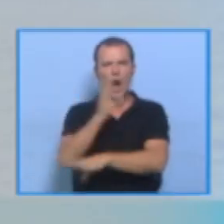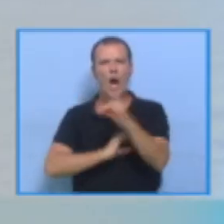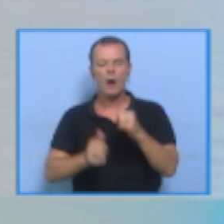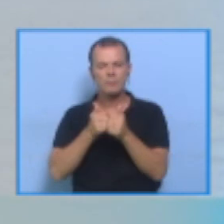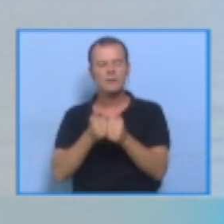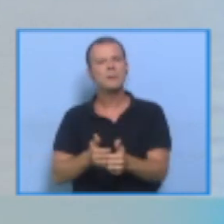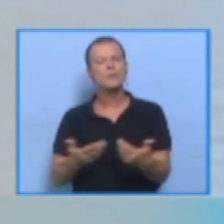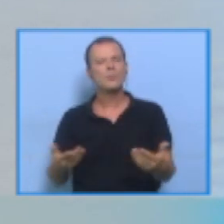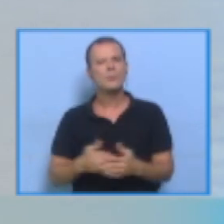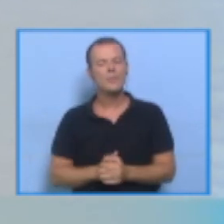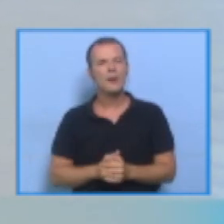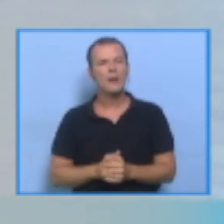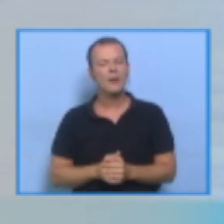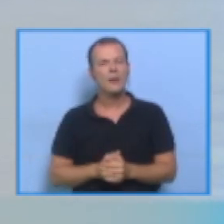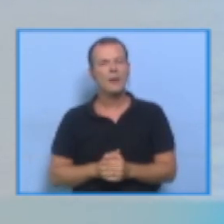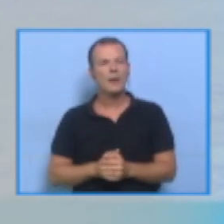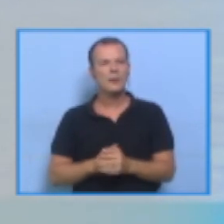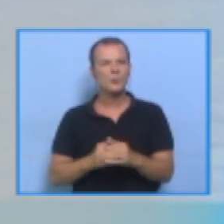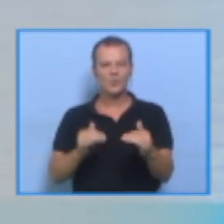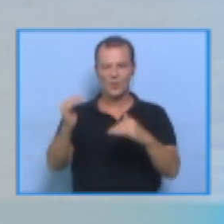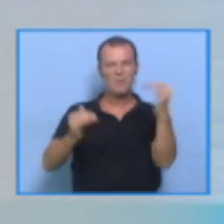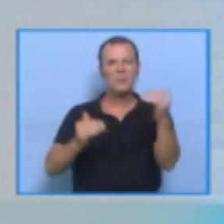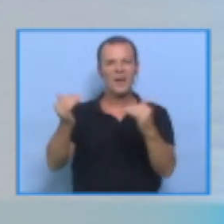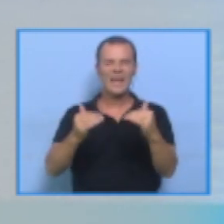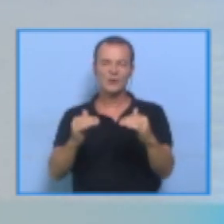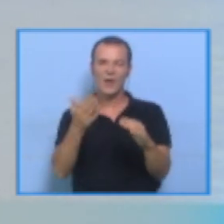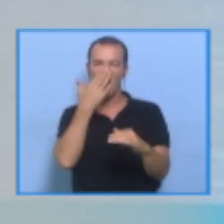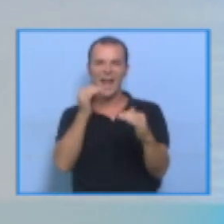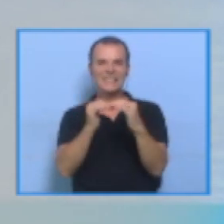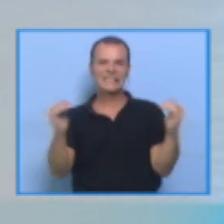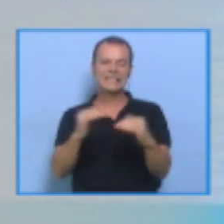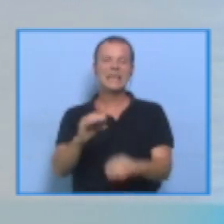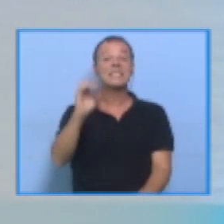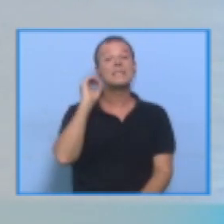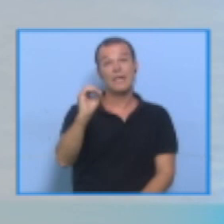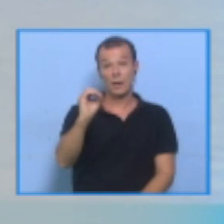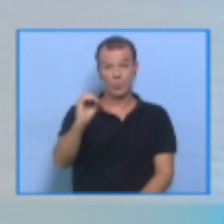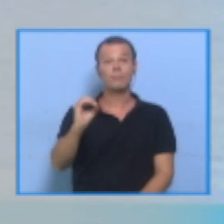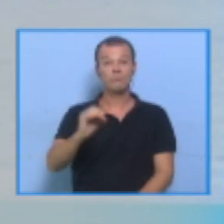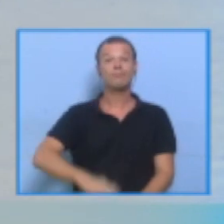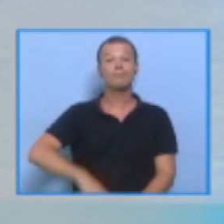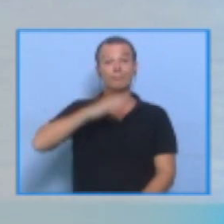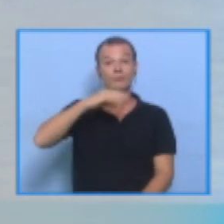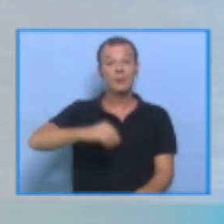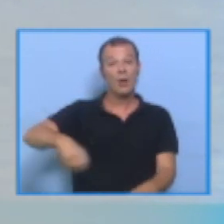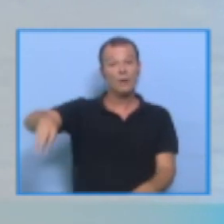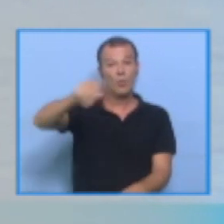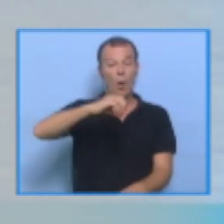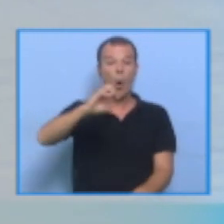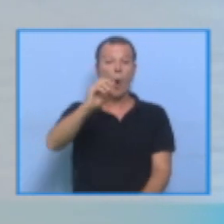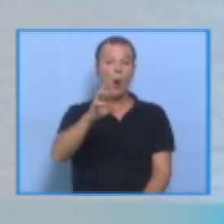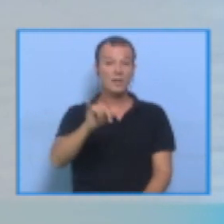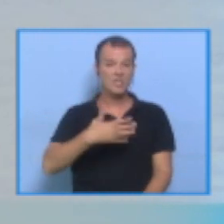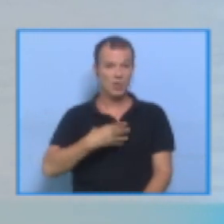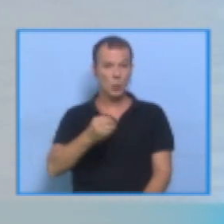cumpra, digamos, o balanço zero nas emissões de dióxido de carbono já em 2050.